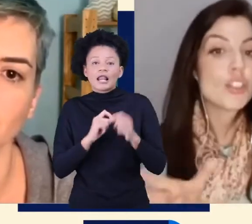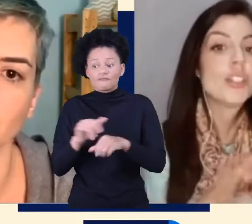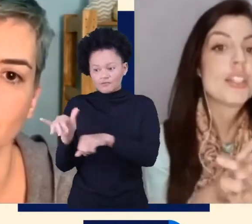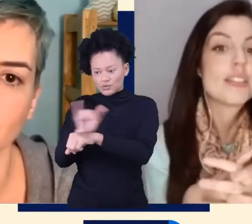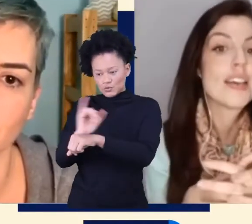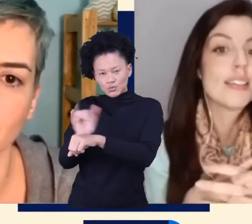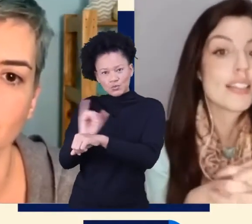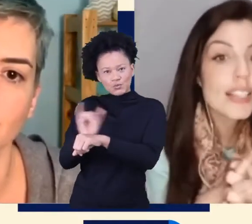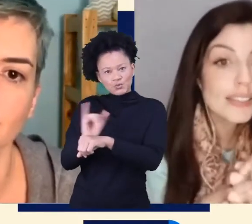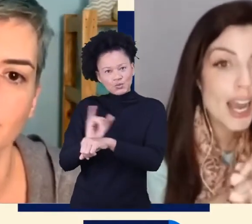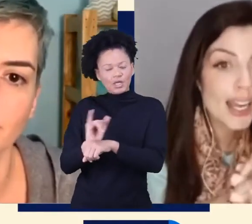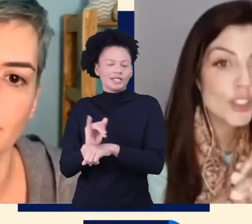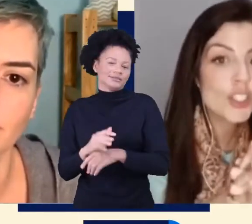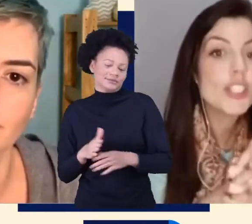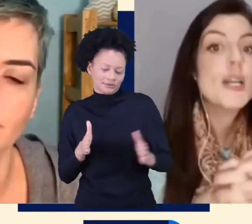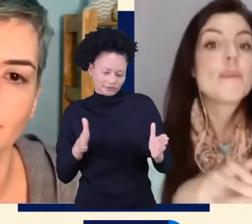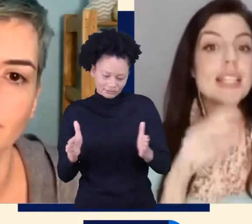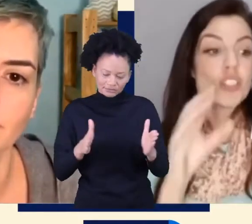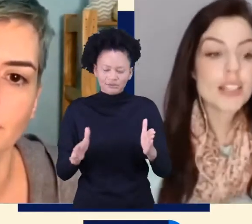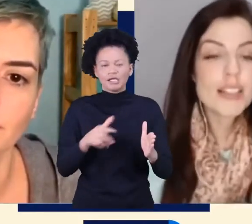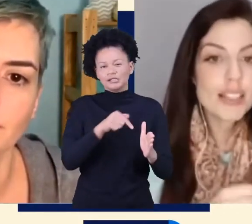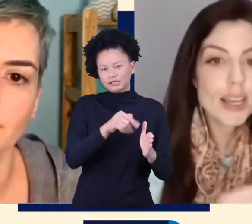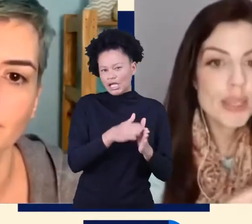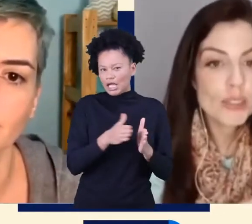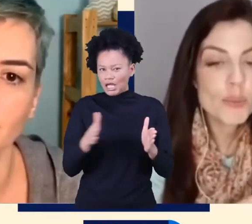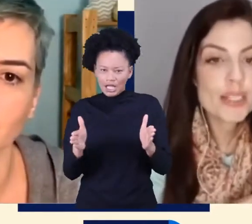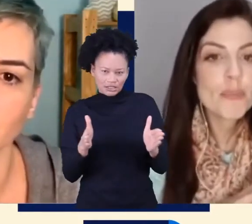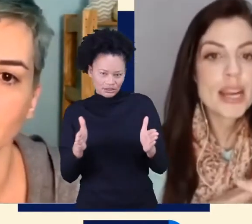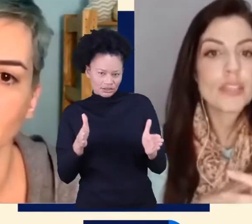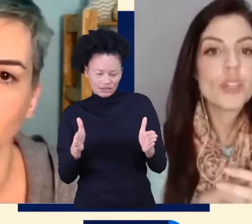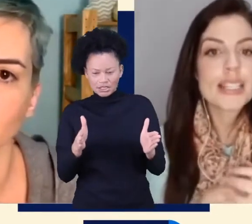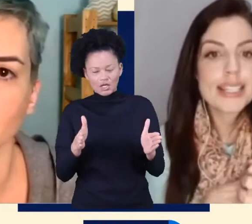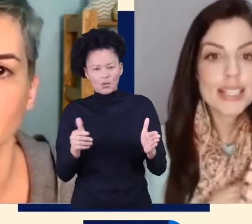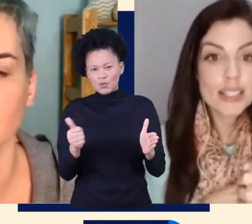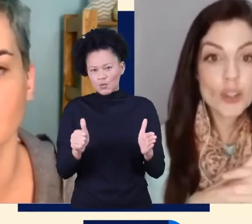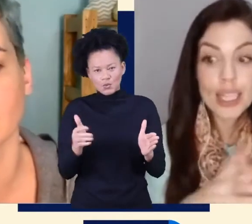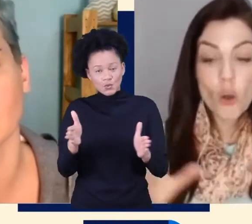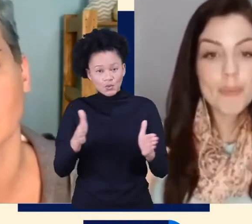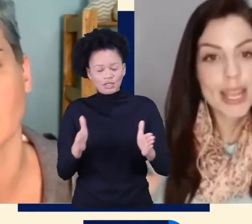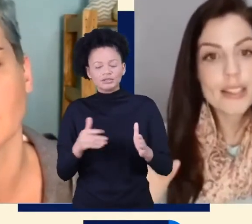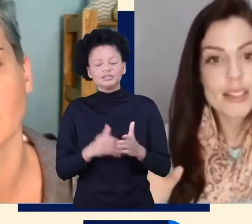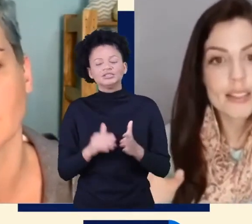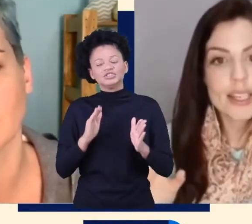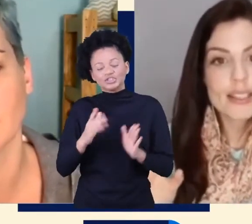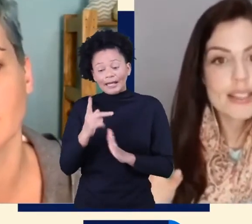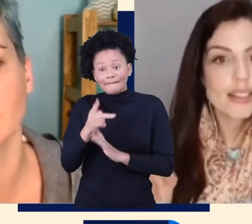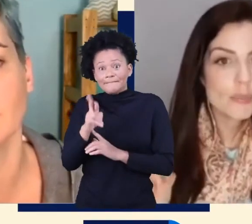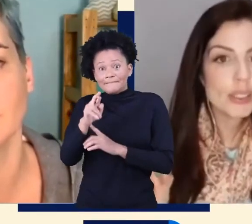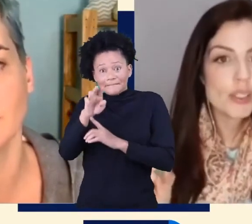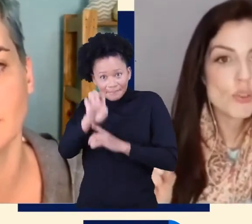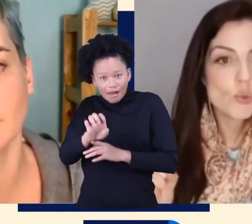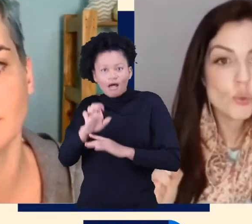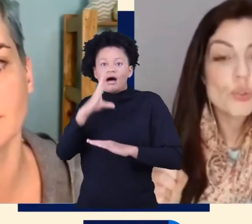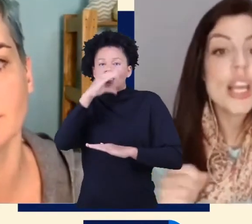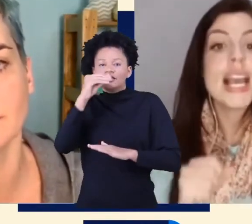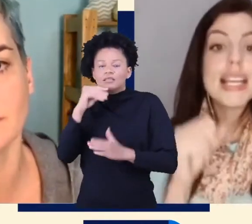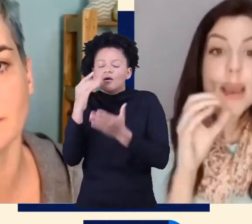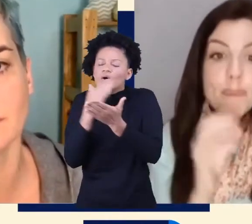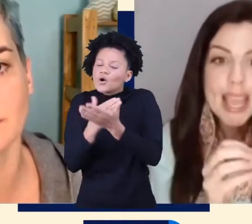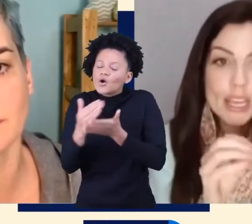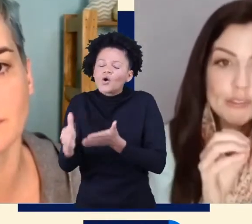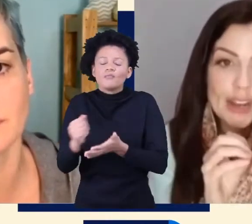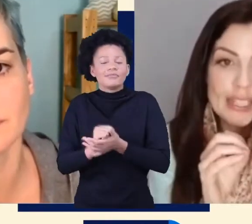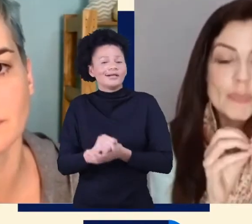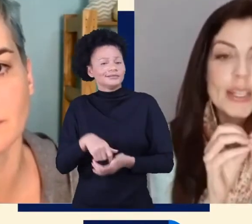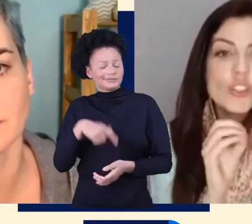já a partir dessa idade, né, ela já está se encaminhando para essa pré-adolescência, então ela começa a se interessar, sim, pelos assuntos, e